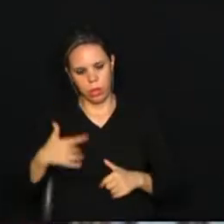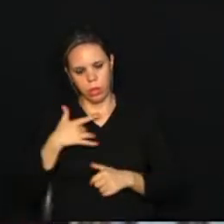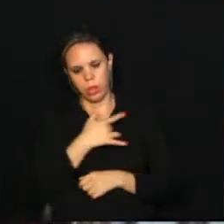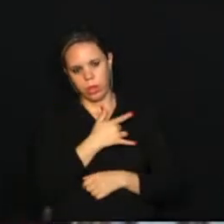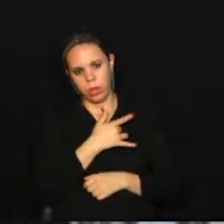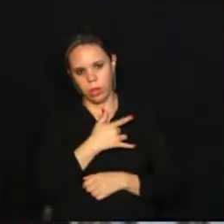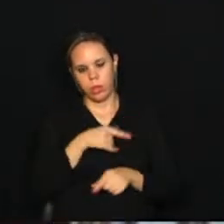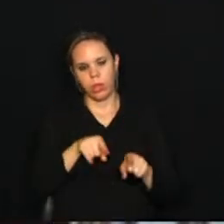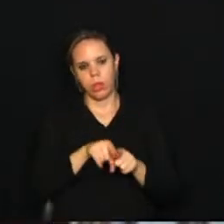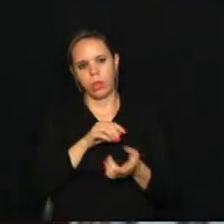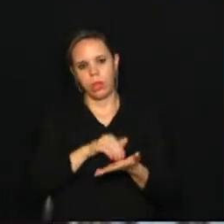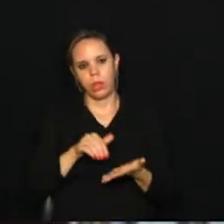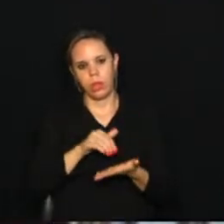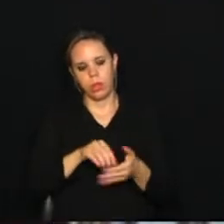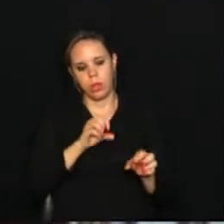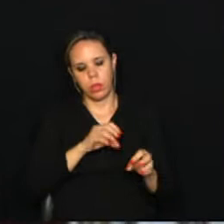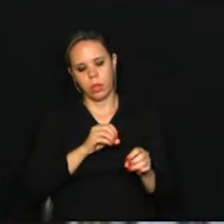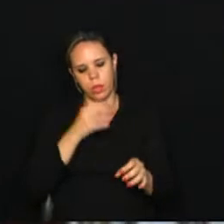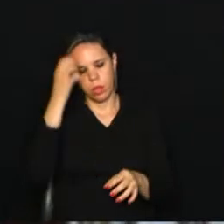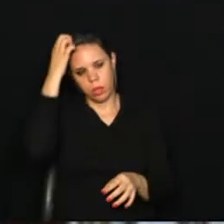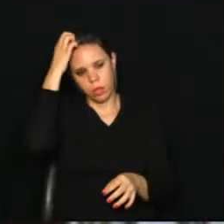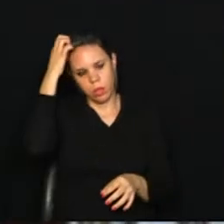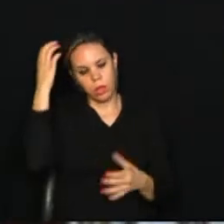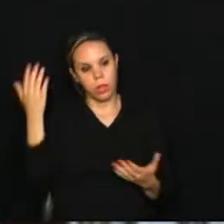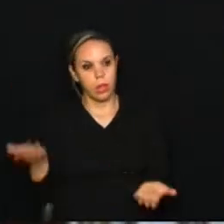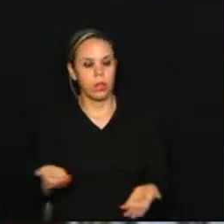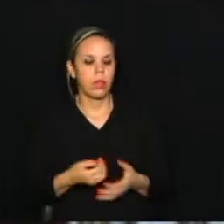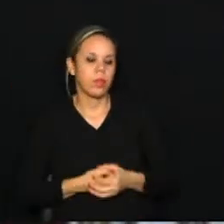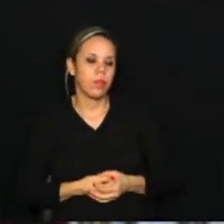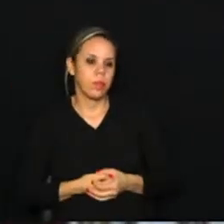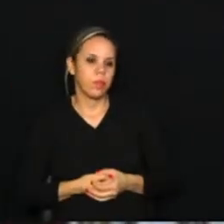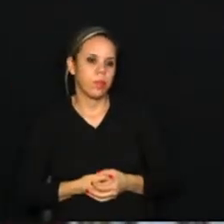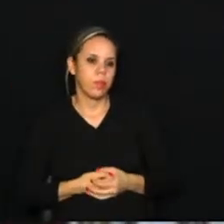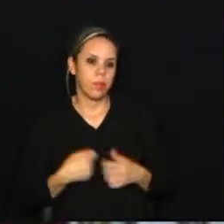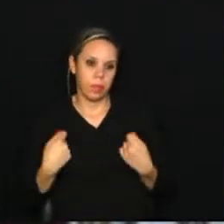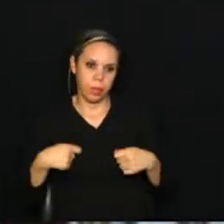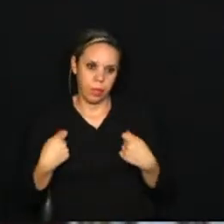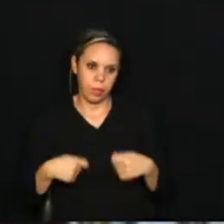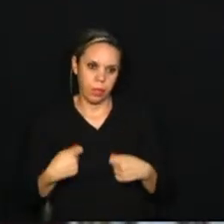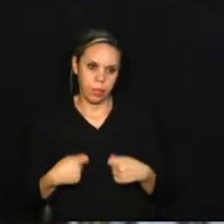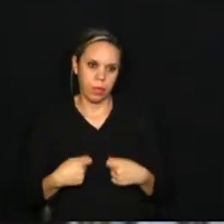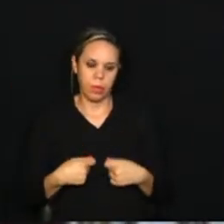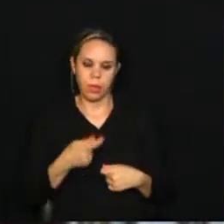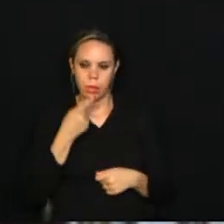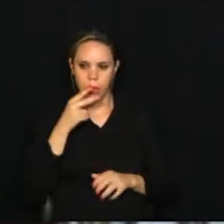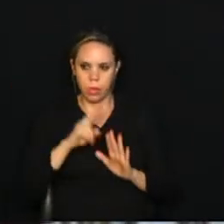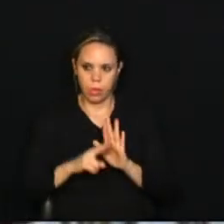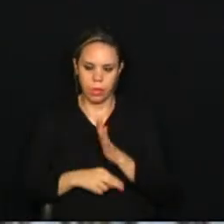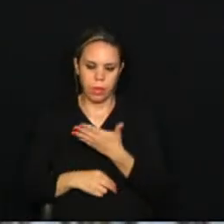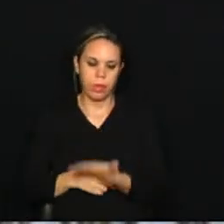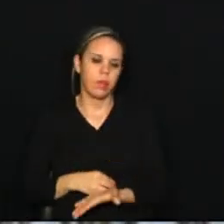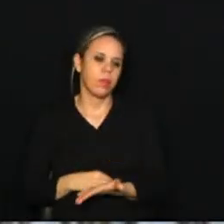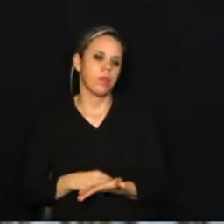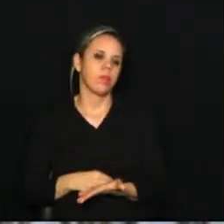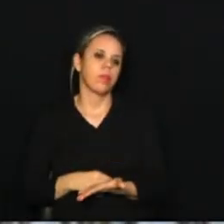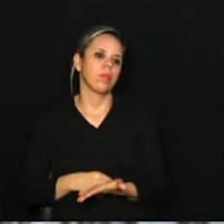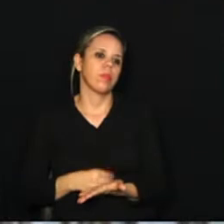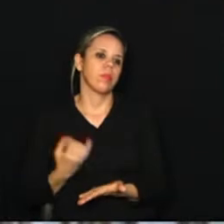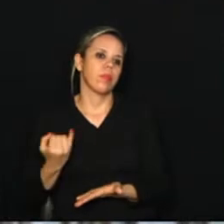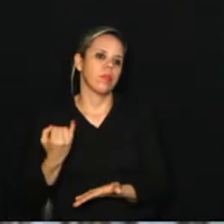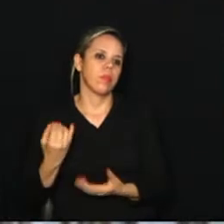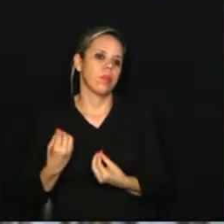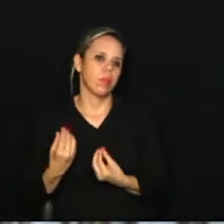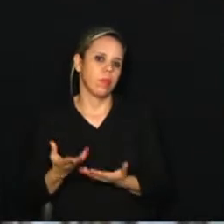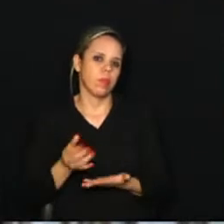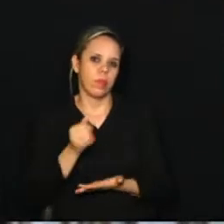e a Secretaria da Educação. Foi preciso estabelecer, e mais do que